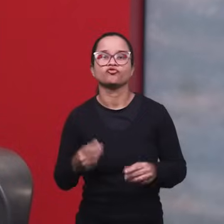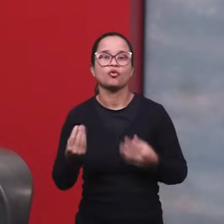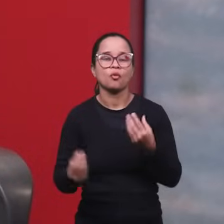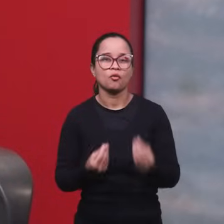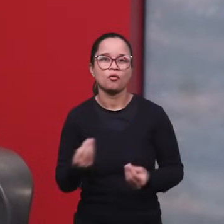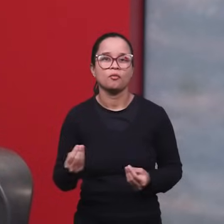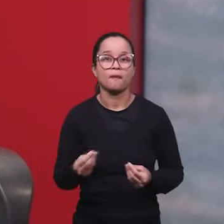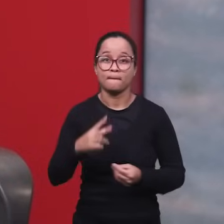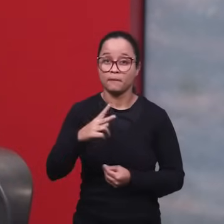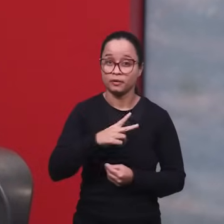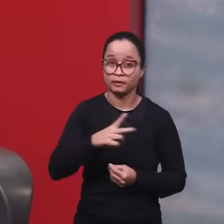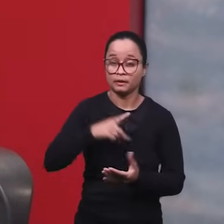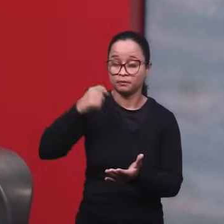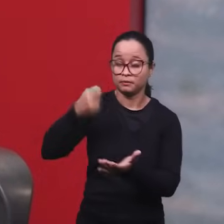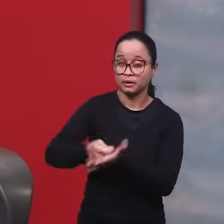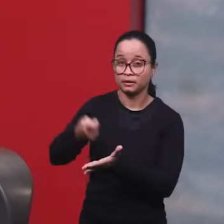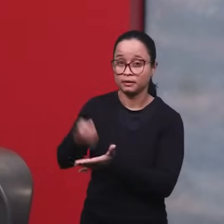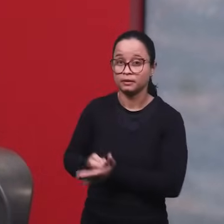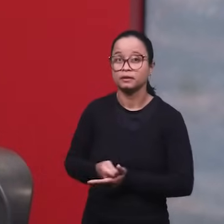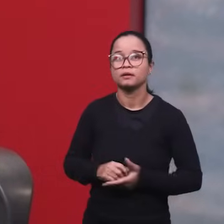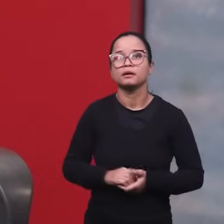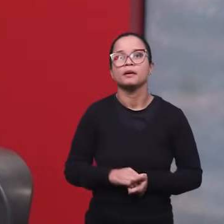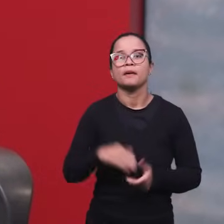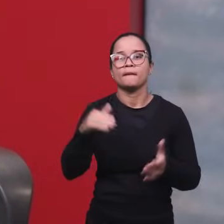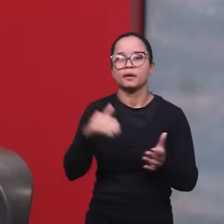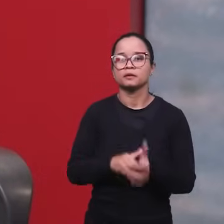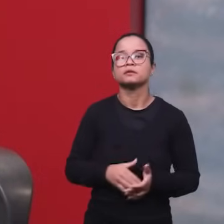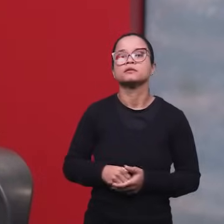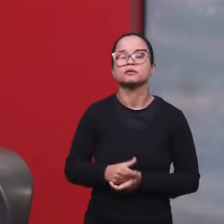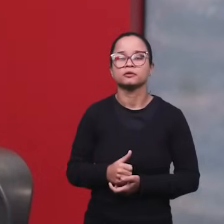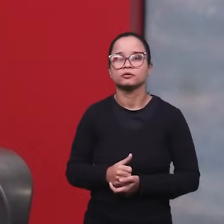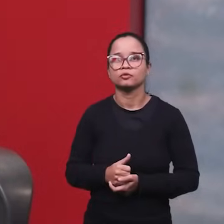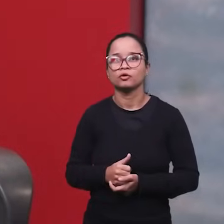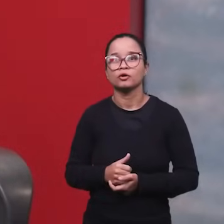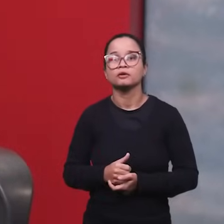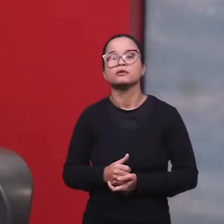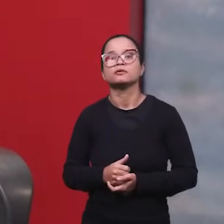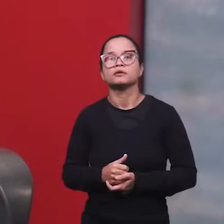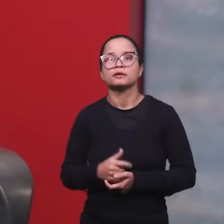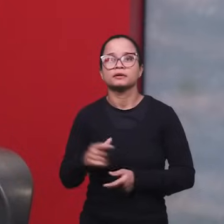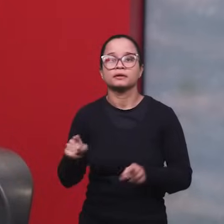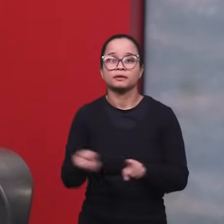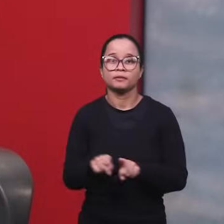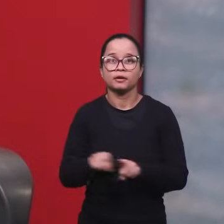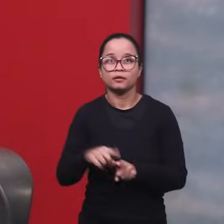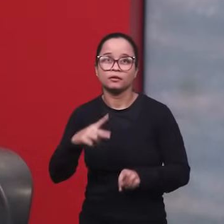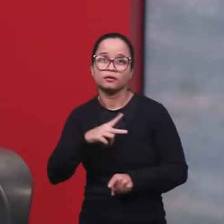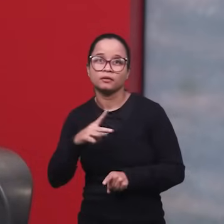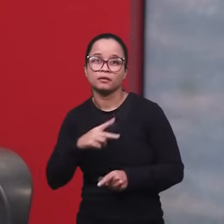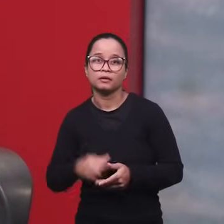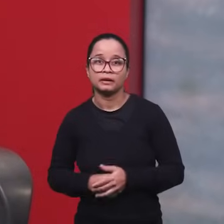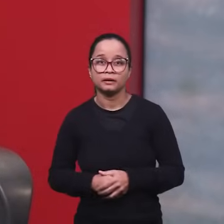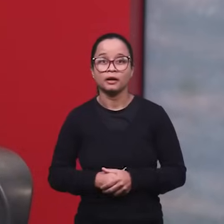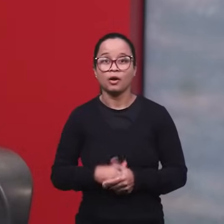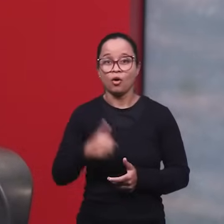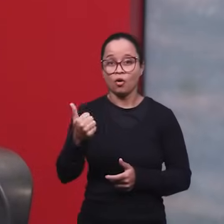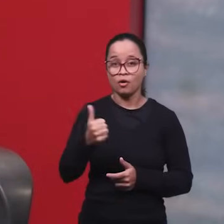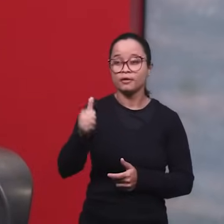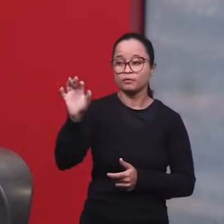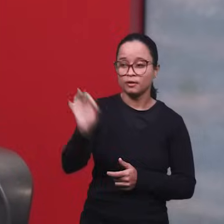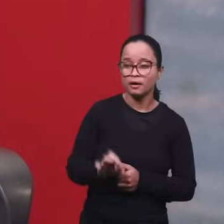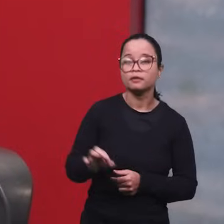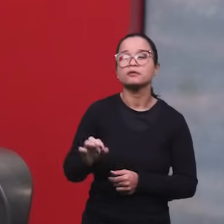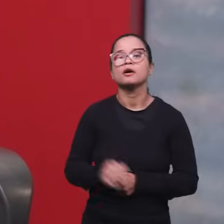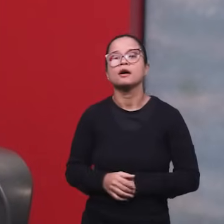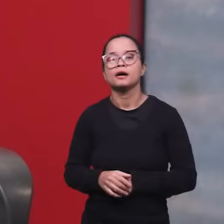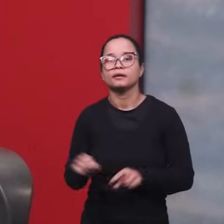como contribuinte individual, pagando uma alíquota de 11% em cima do salário mínimo, ou como contribuinte individual, pagando 20%, aí vai do